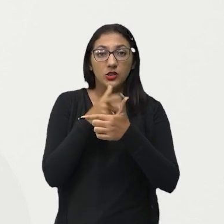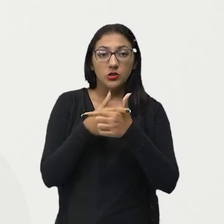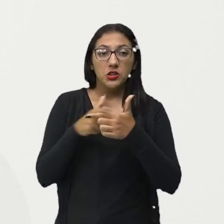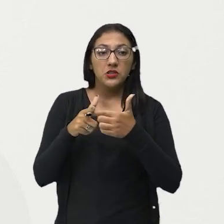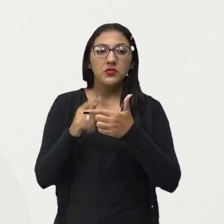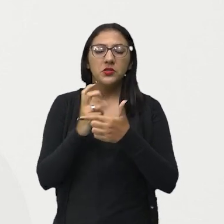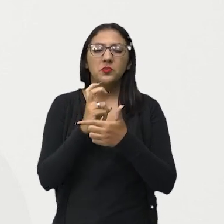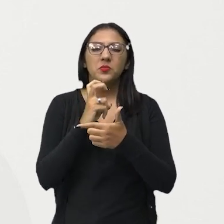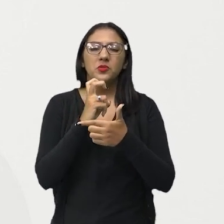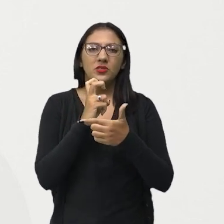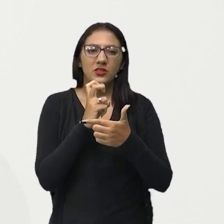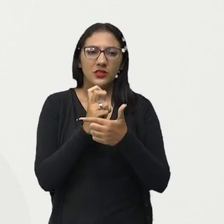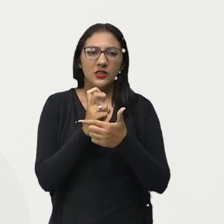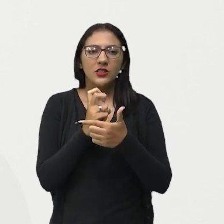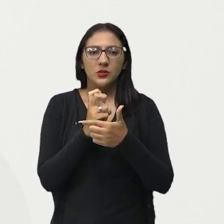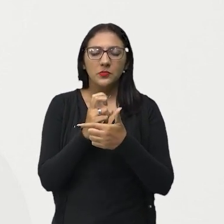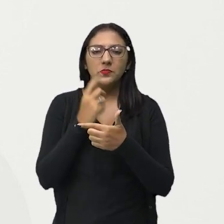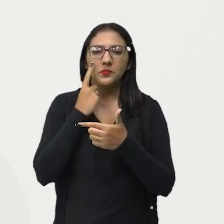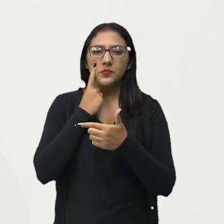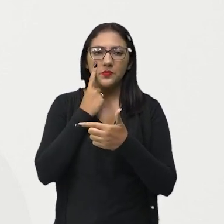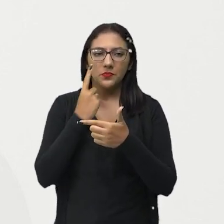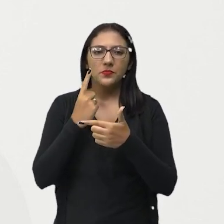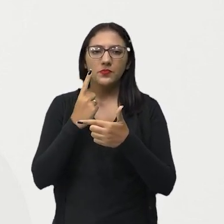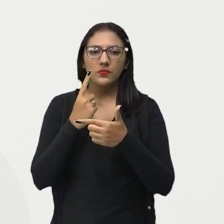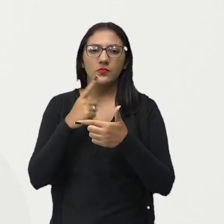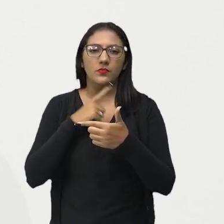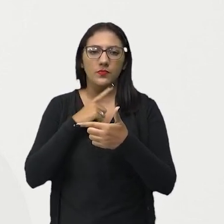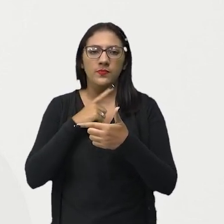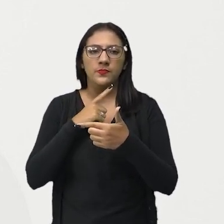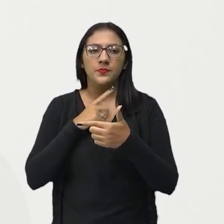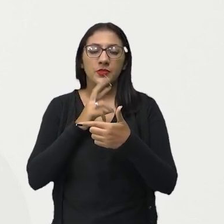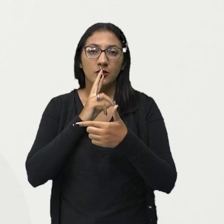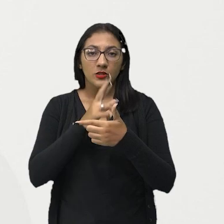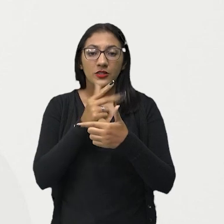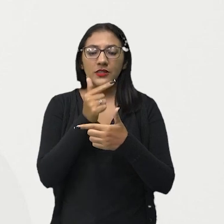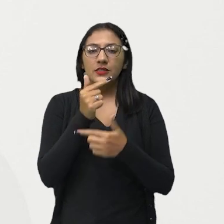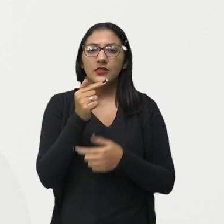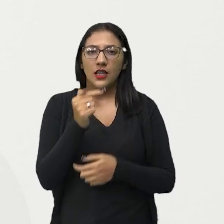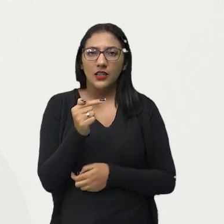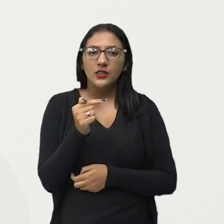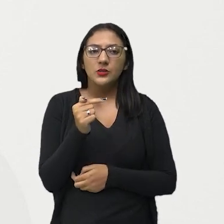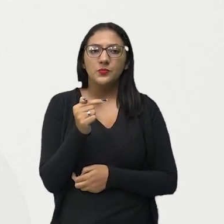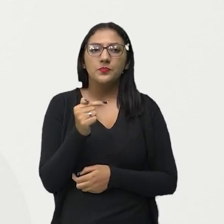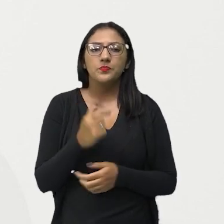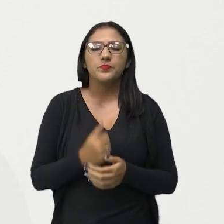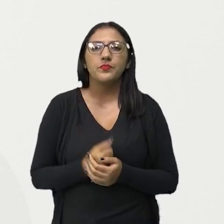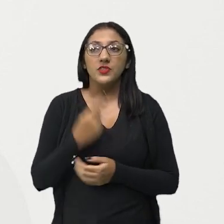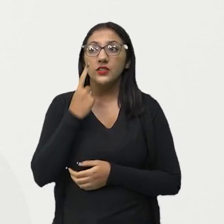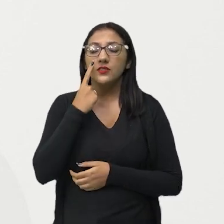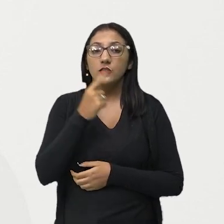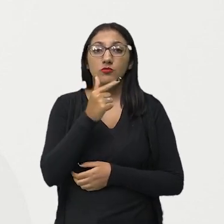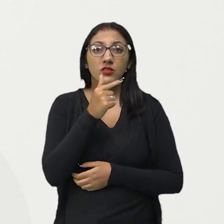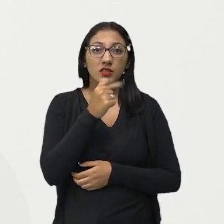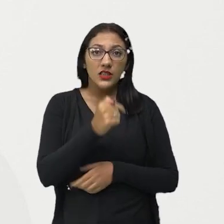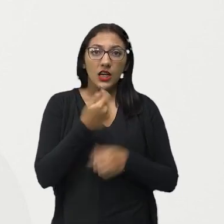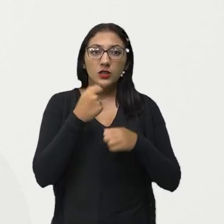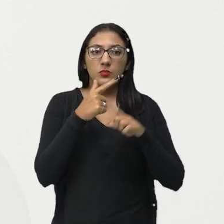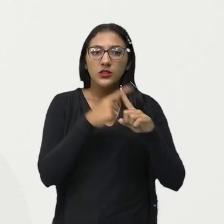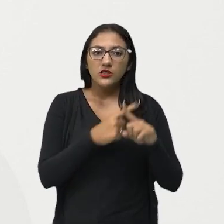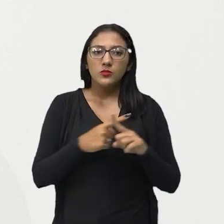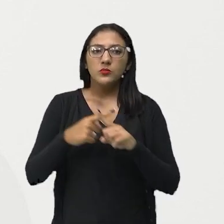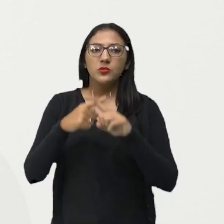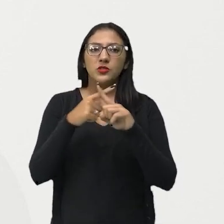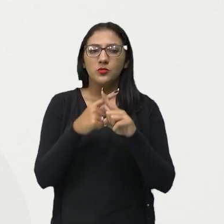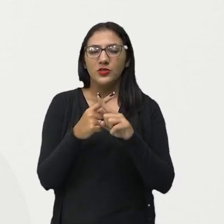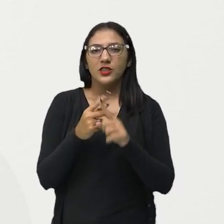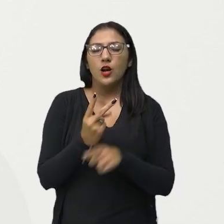né? 35 dividido por 5 vai dar 7. Esse 7 a gente multiplica aqui em cima com